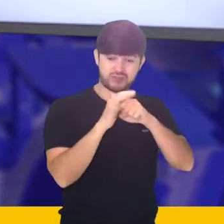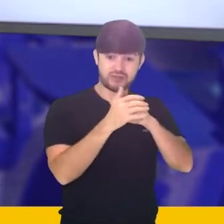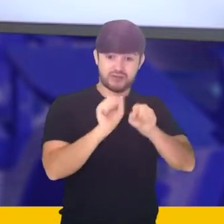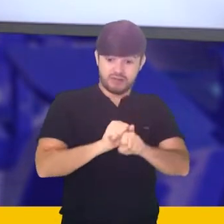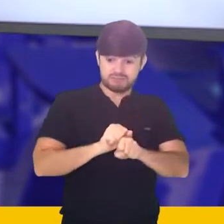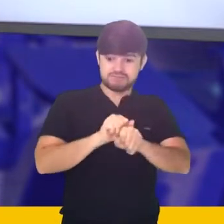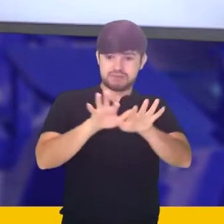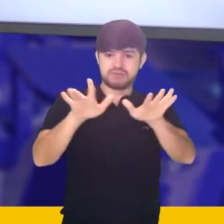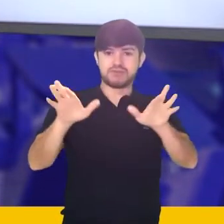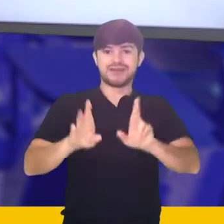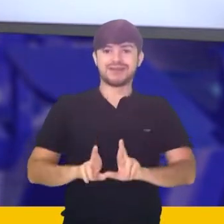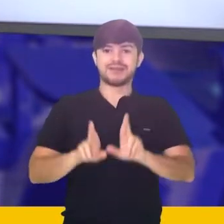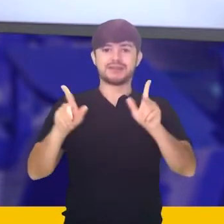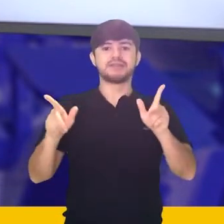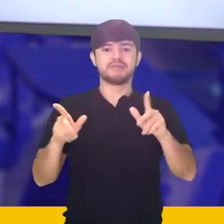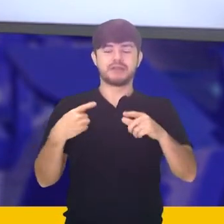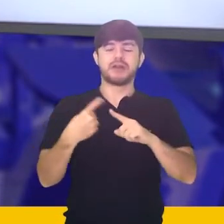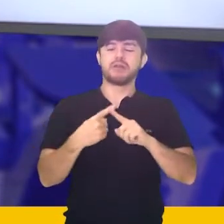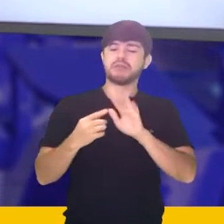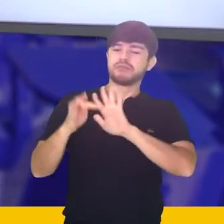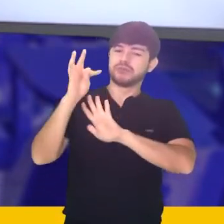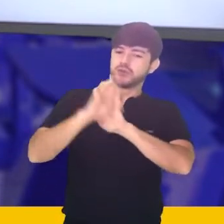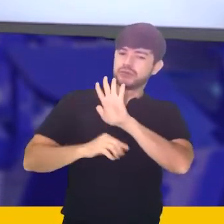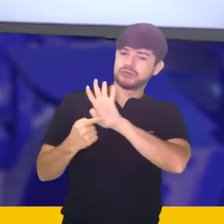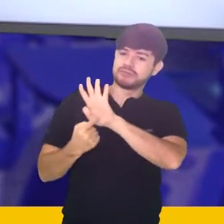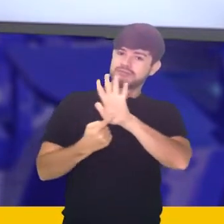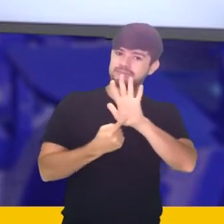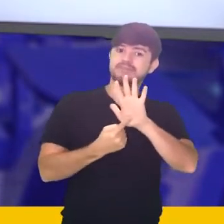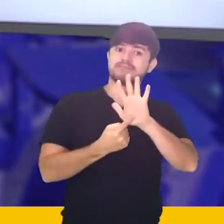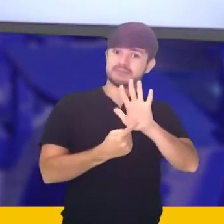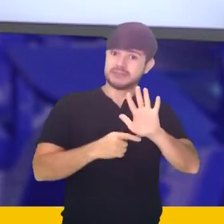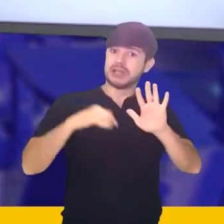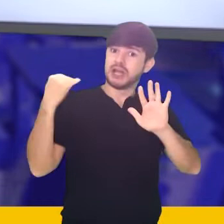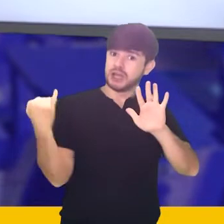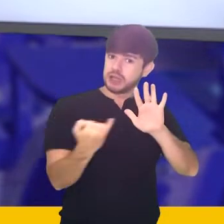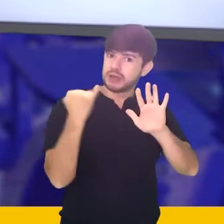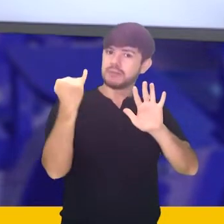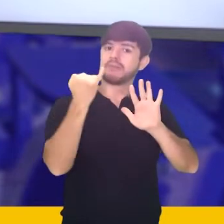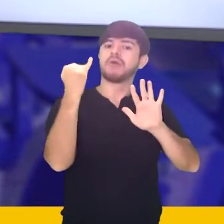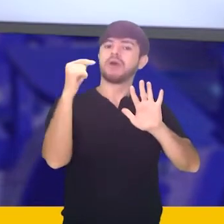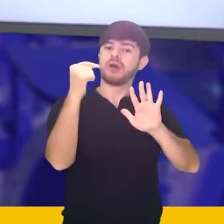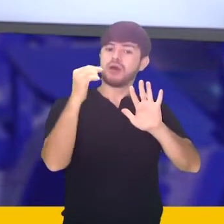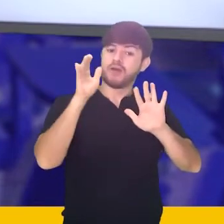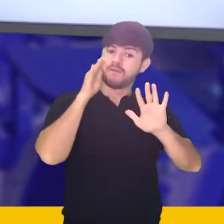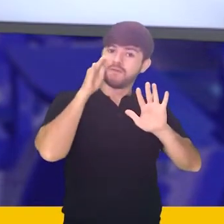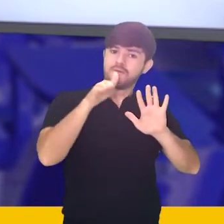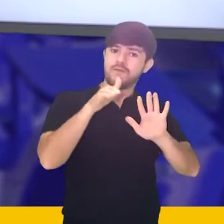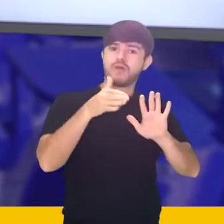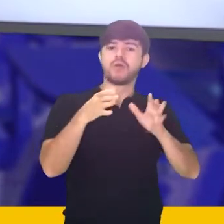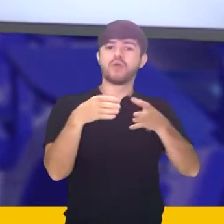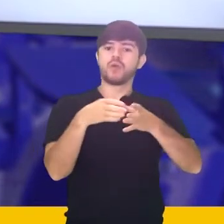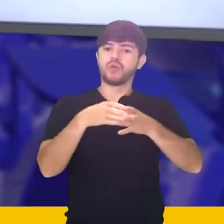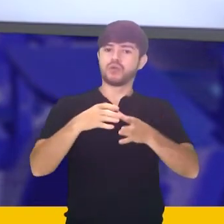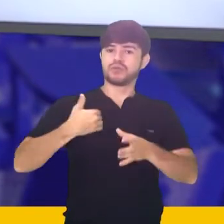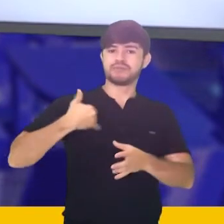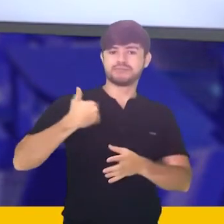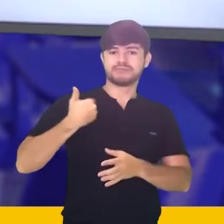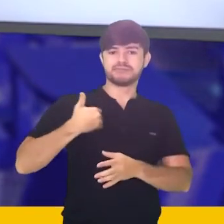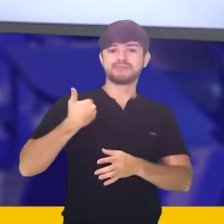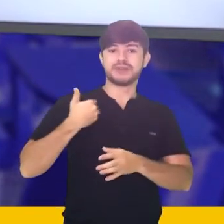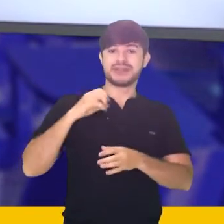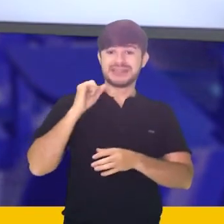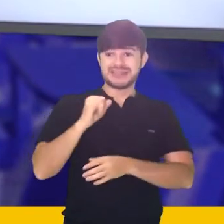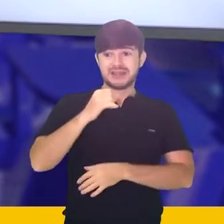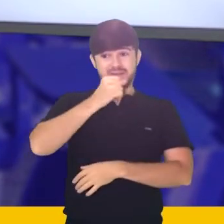Esse texto, ele coloca muito forte a questão da idade. Então, quanto mais velho, né, maior